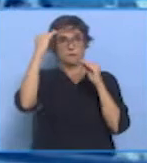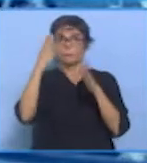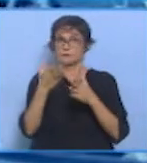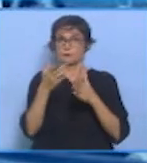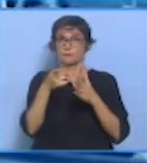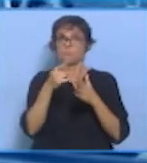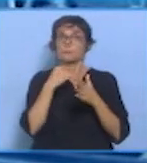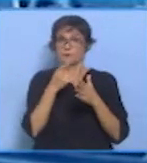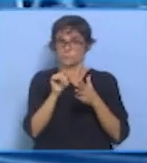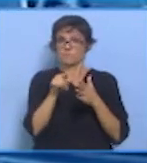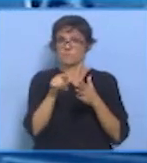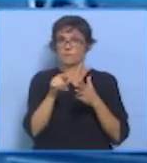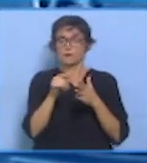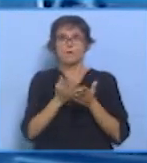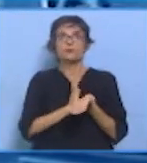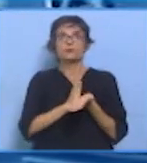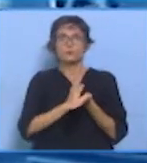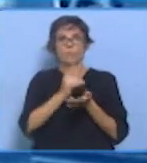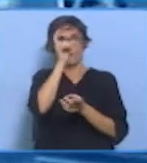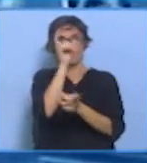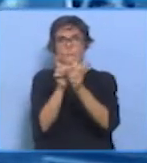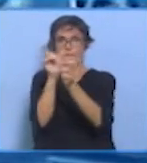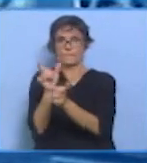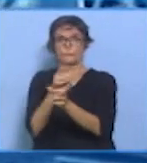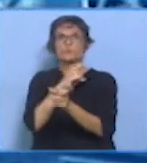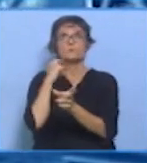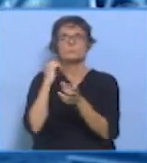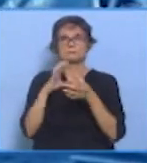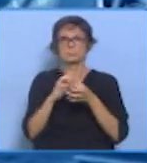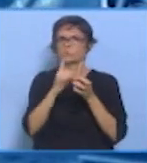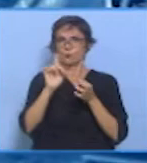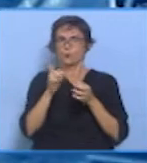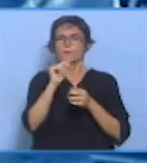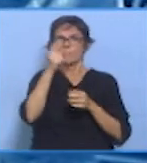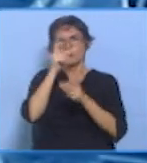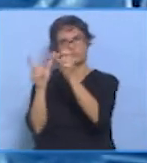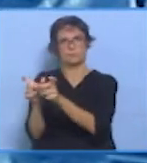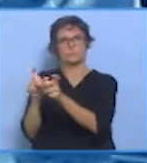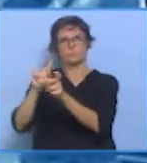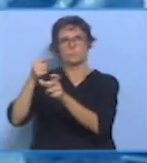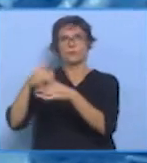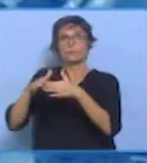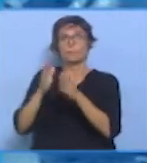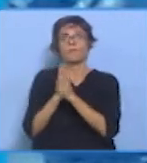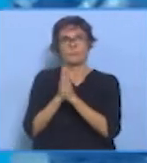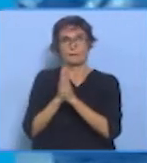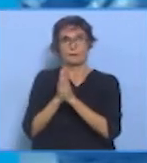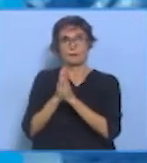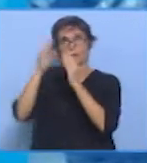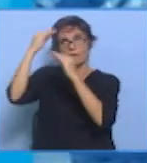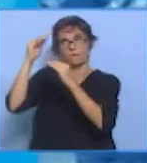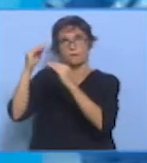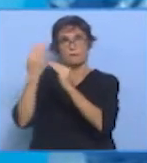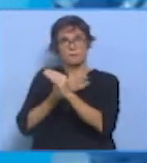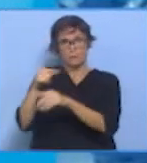ser entregue só ao clero, e portanto os leigos também devem ter um papel preponderante nisto. E então ele forma vários